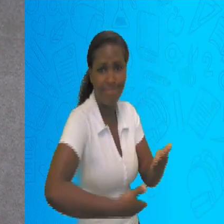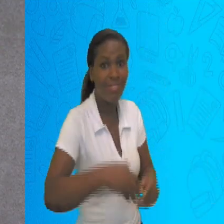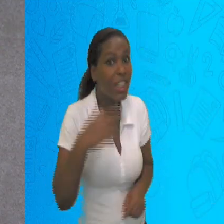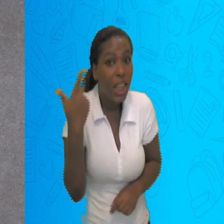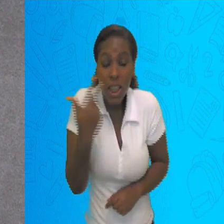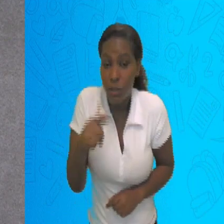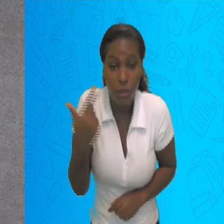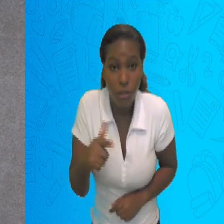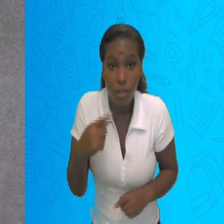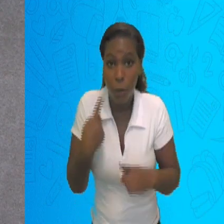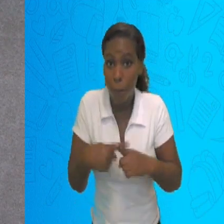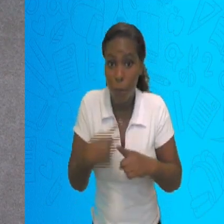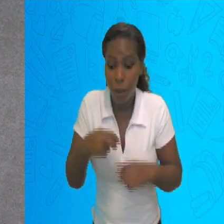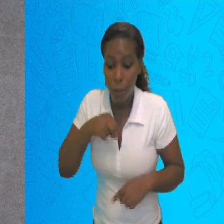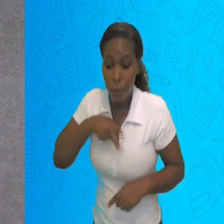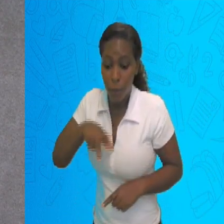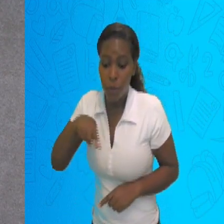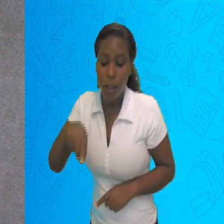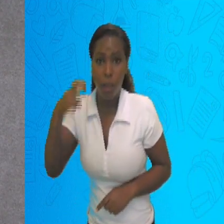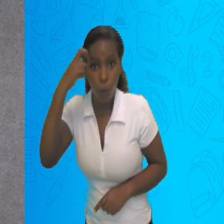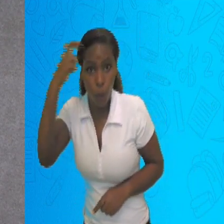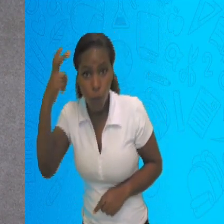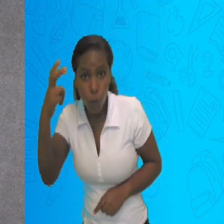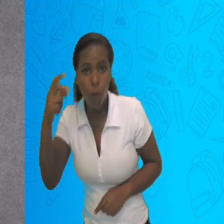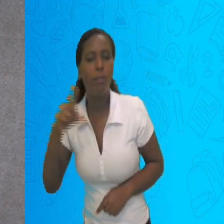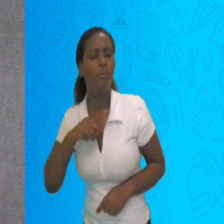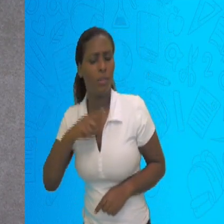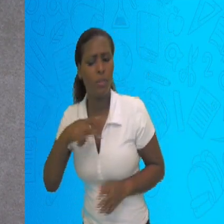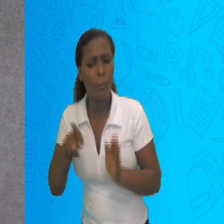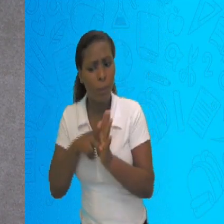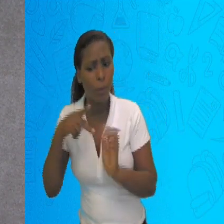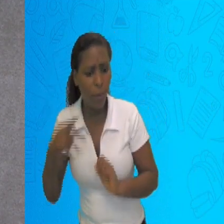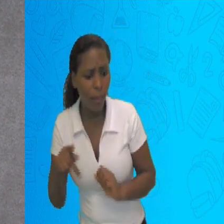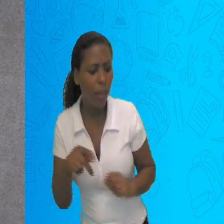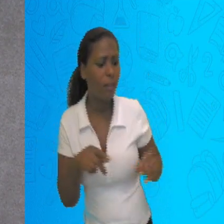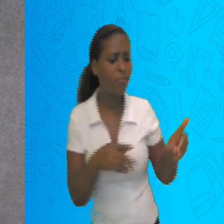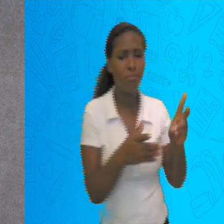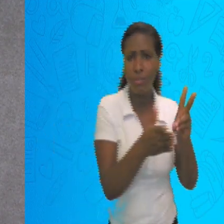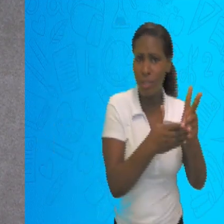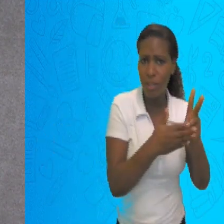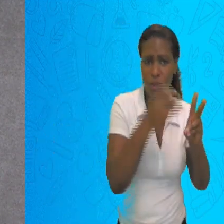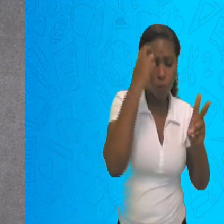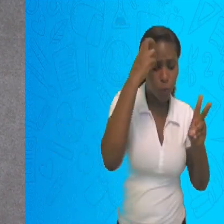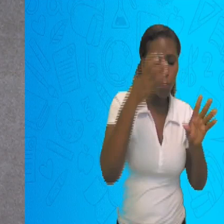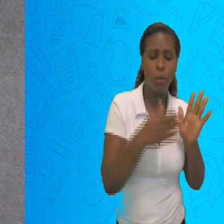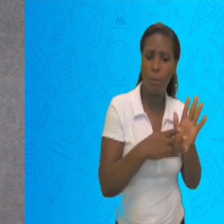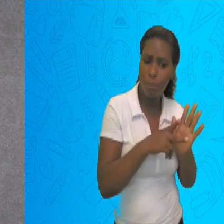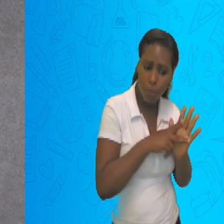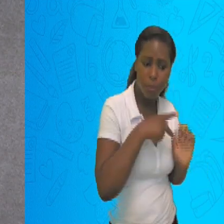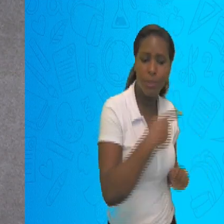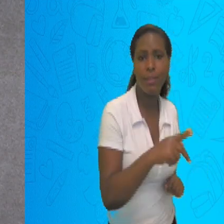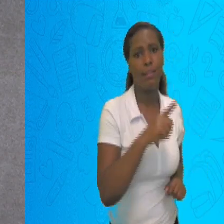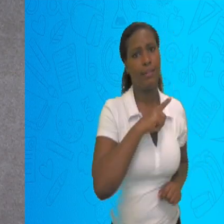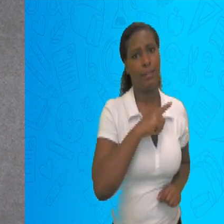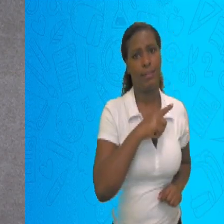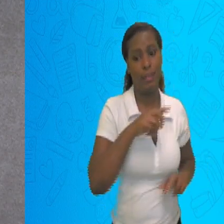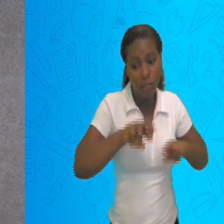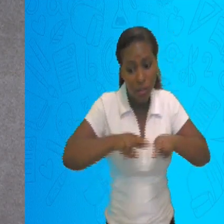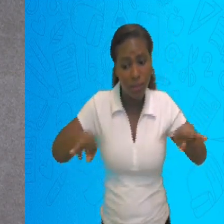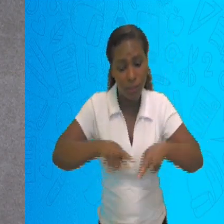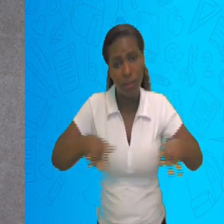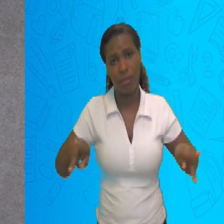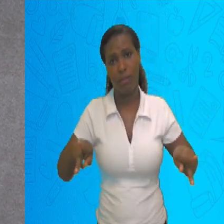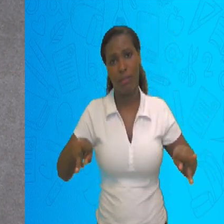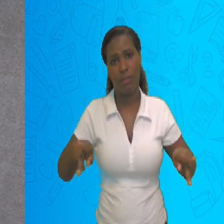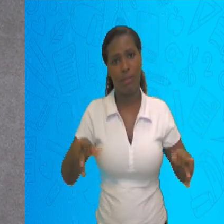Então, foi um desencontro de culturas. Vamos saber um pouco mais desse desencontro. Que mais